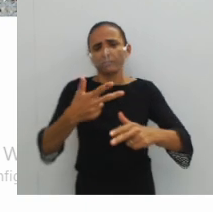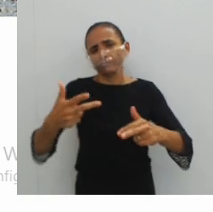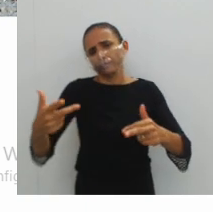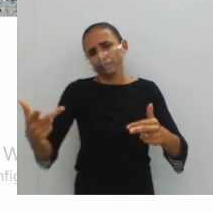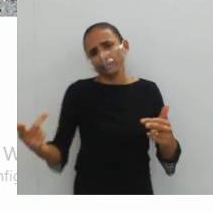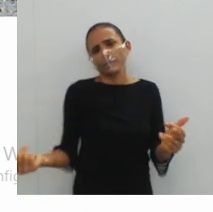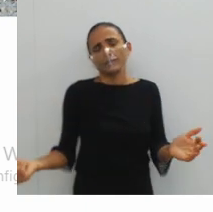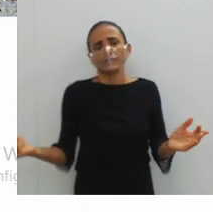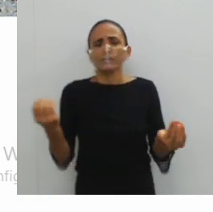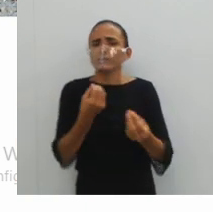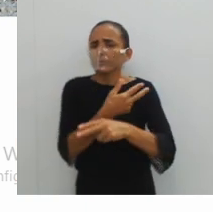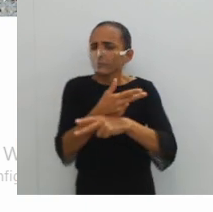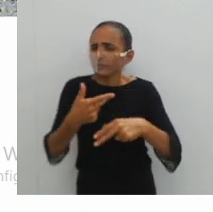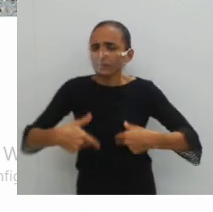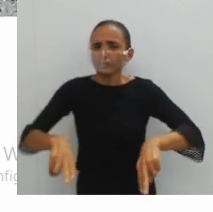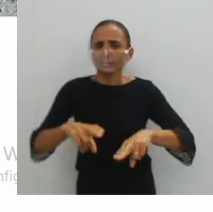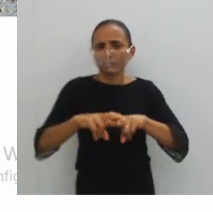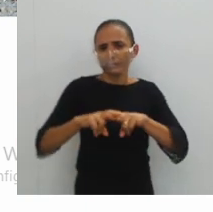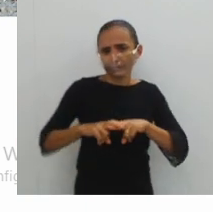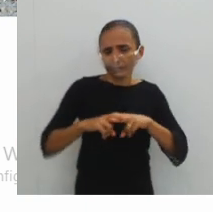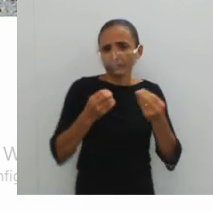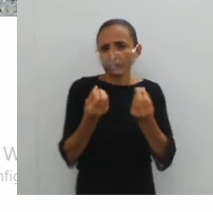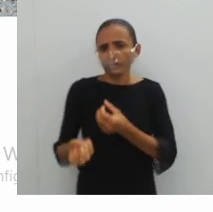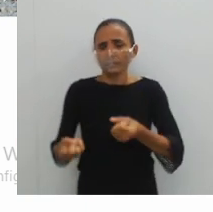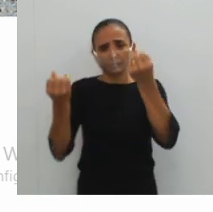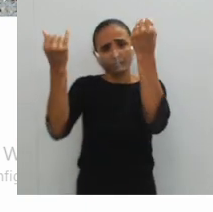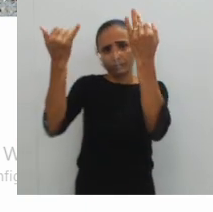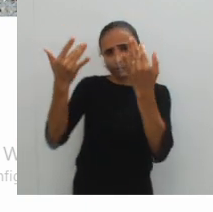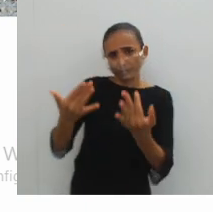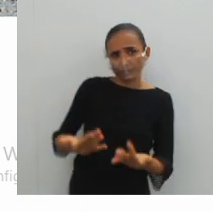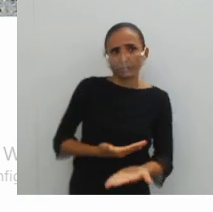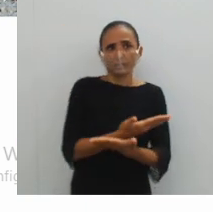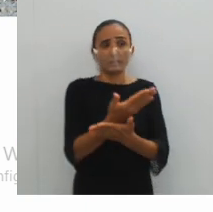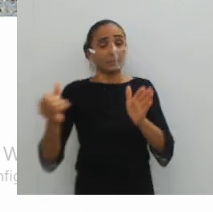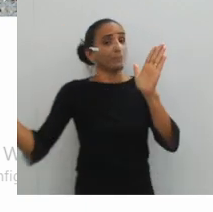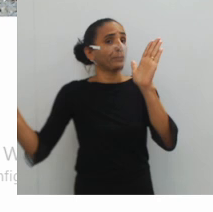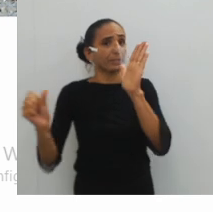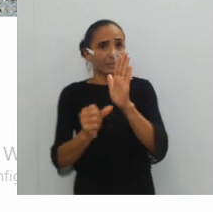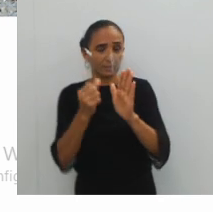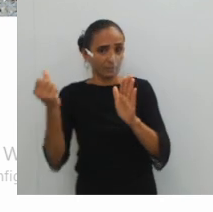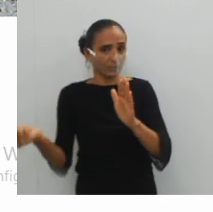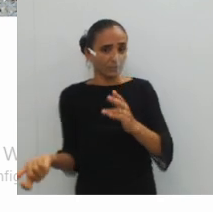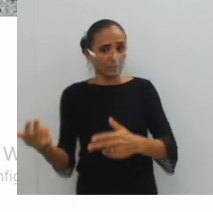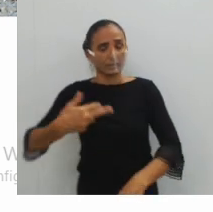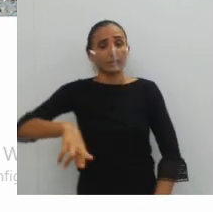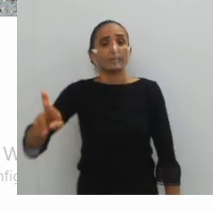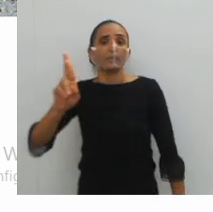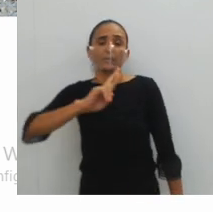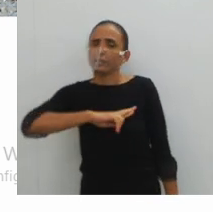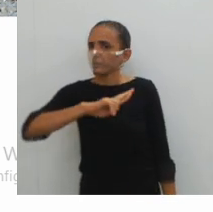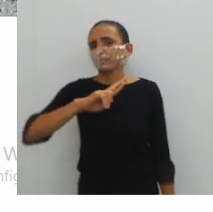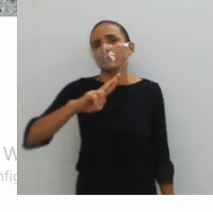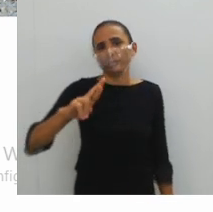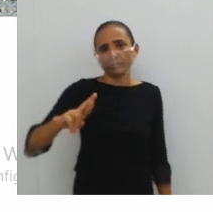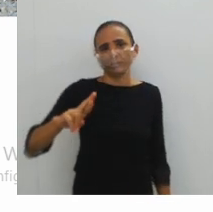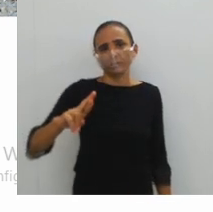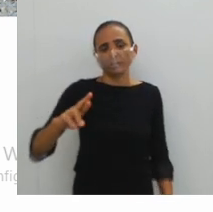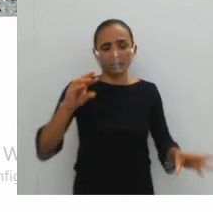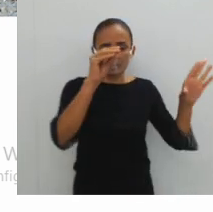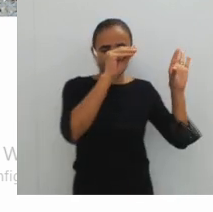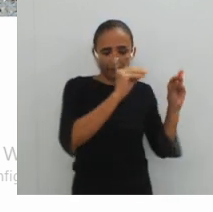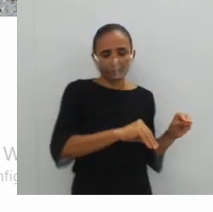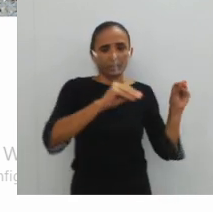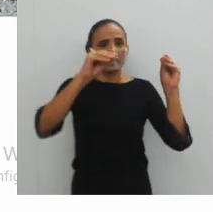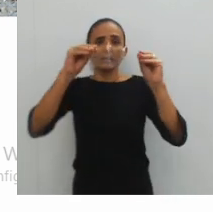pode acontecer diversos motivos. E eu citei alguns aí, tá, gente? Primeiro, o religioso. As pessoas migram